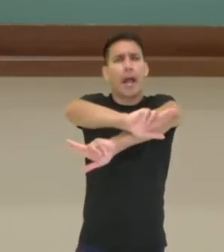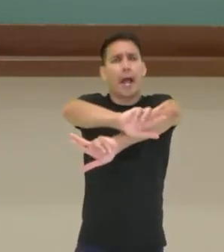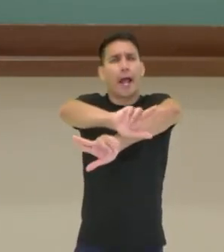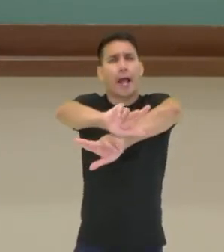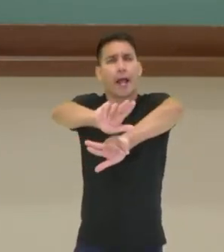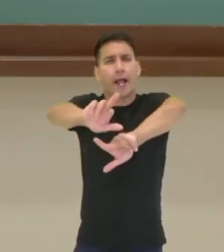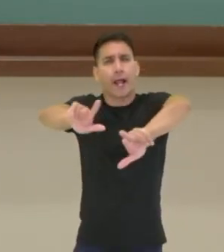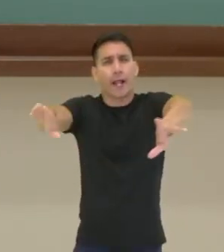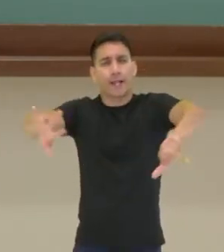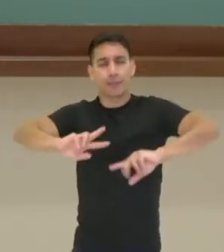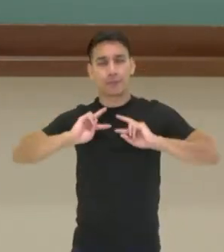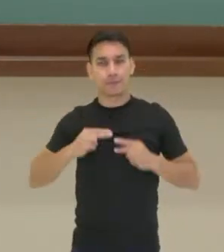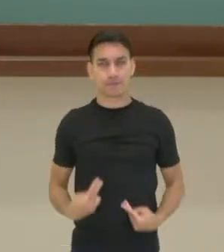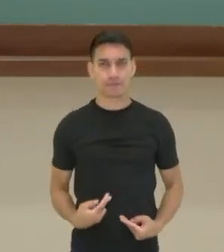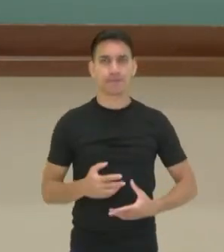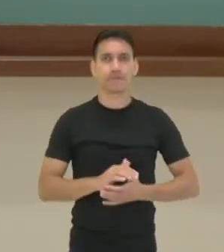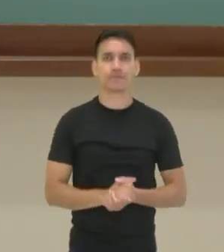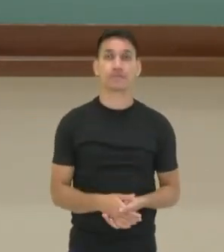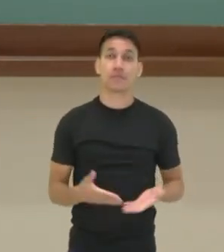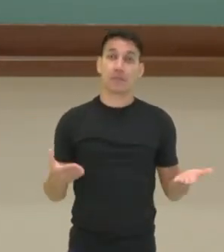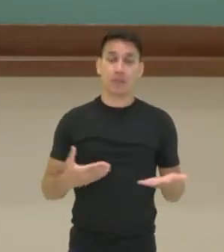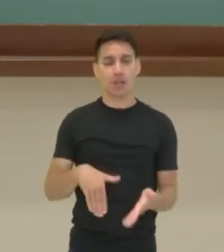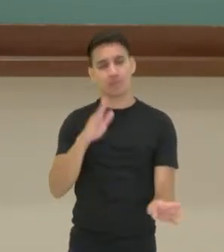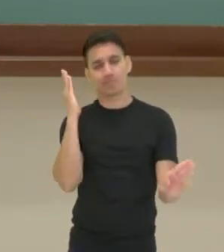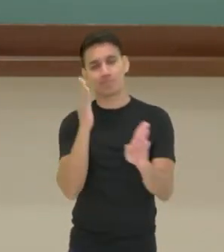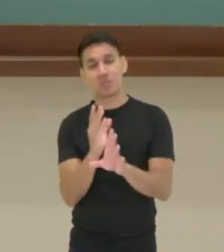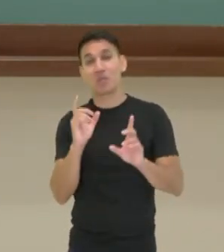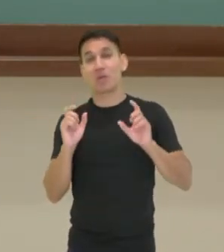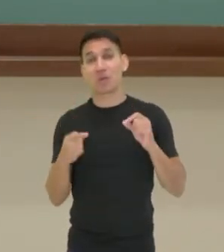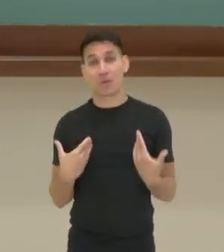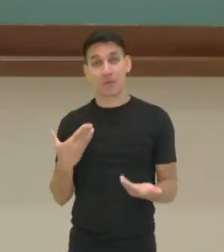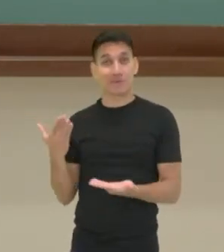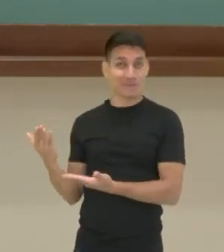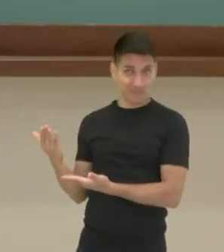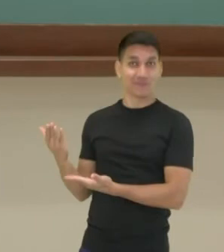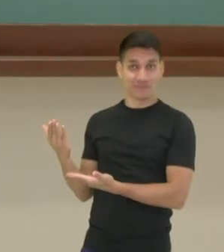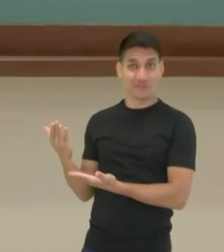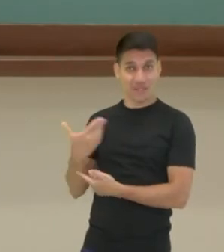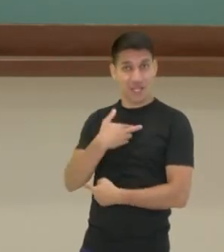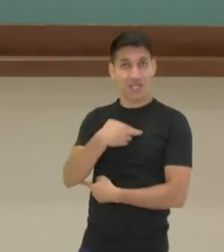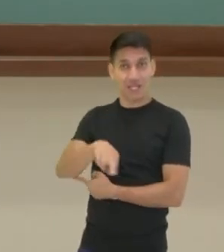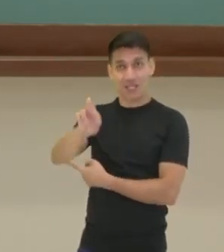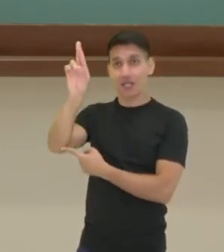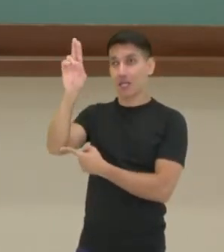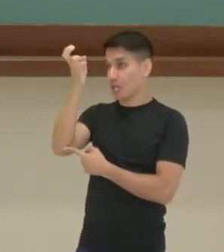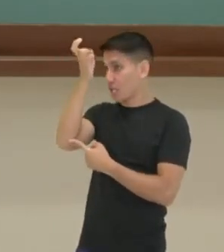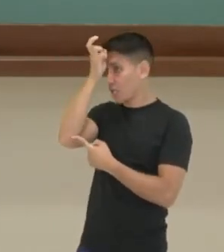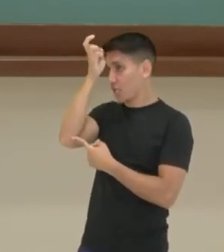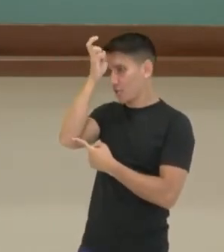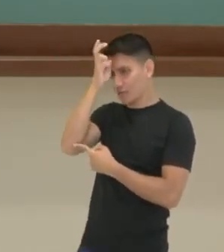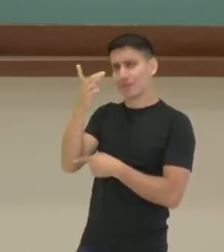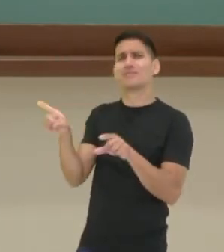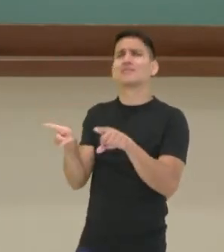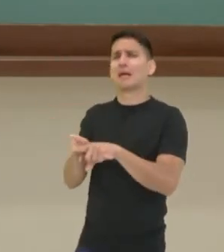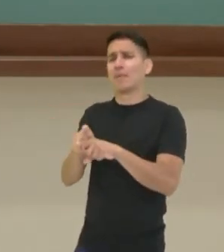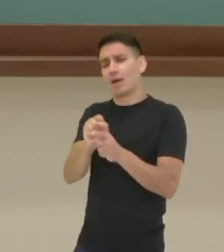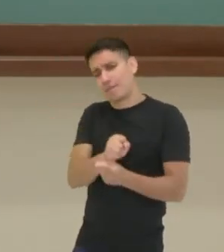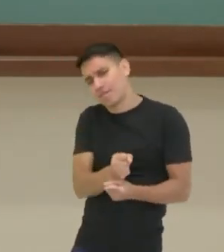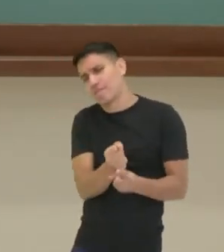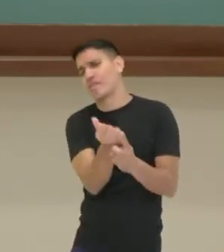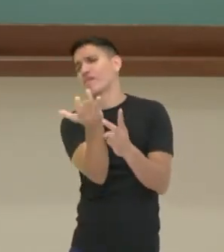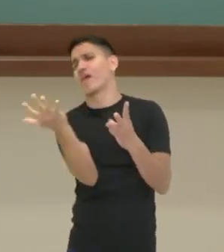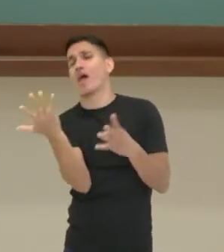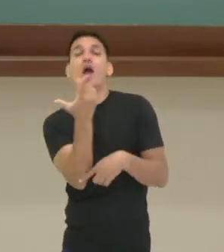pluralidade humana. E agora acabamos de descobrir que a religião egípcia dá origem a outras formas de